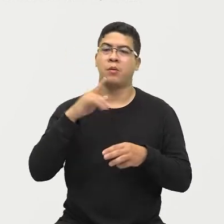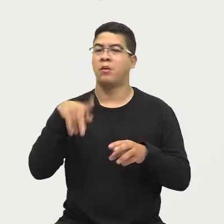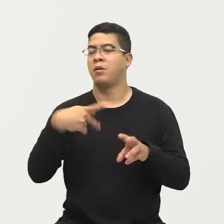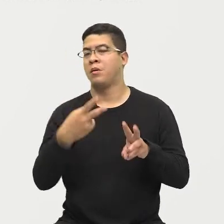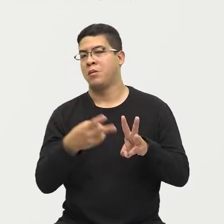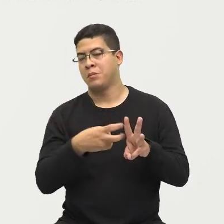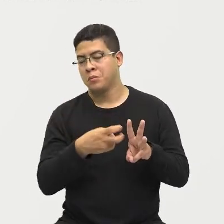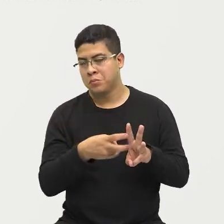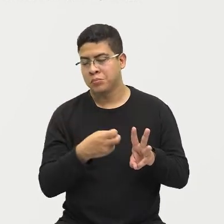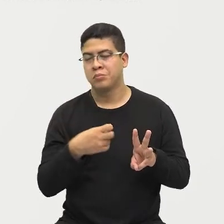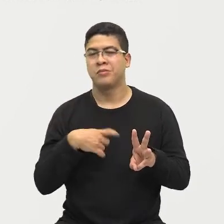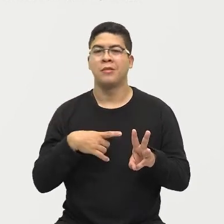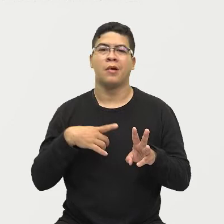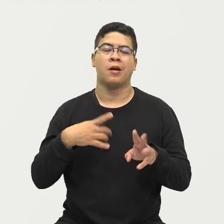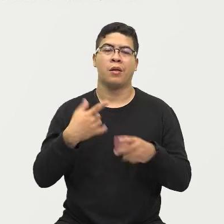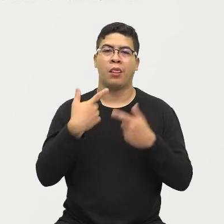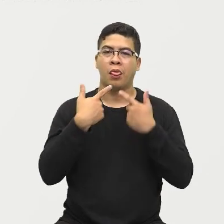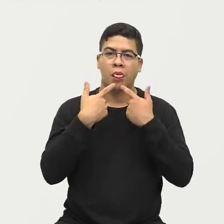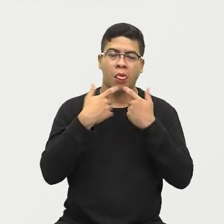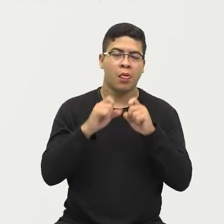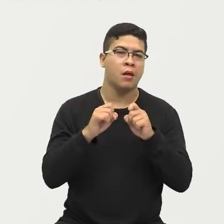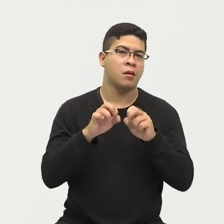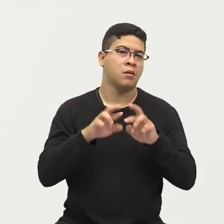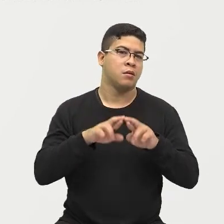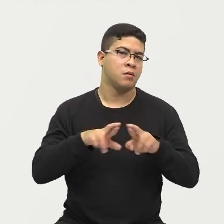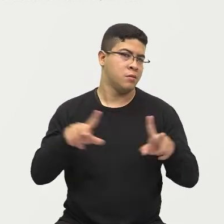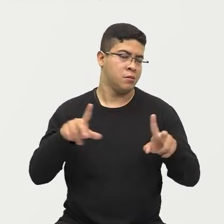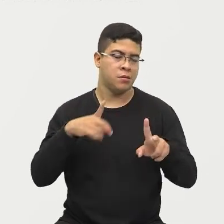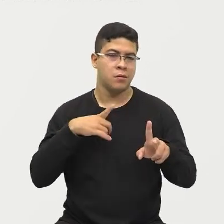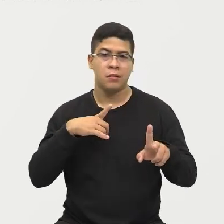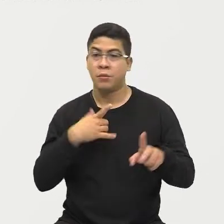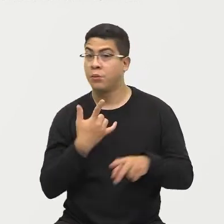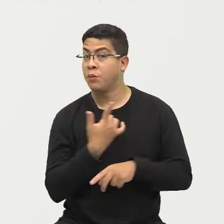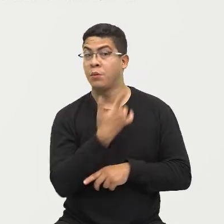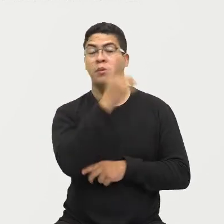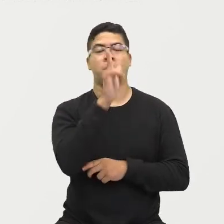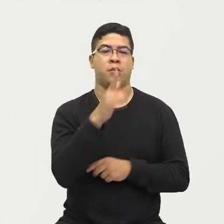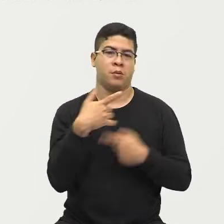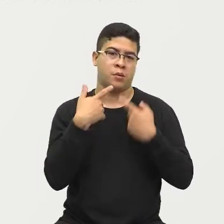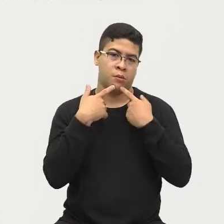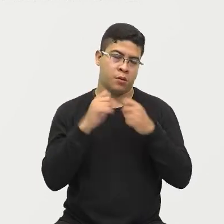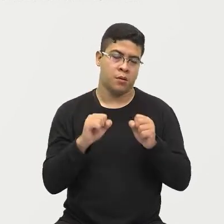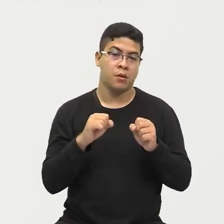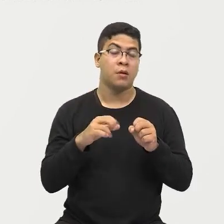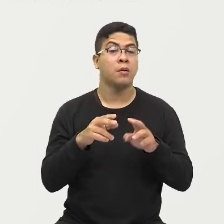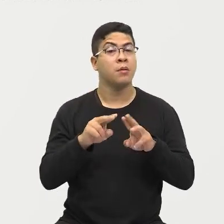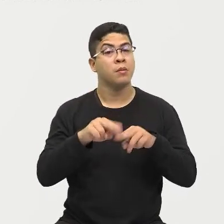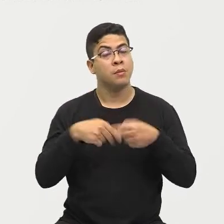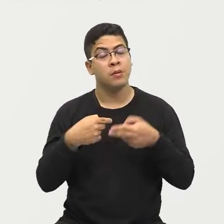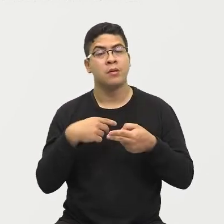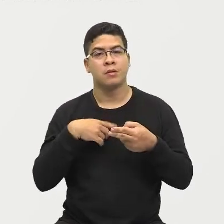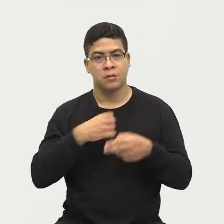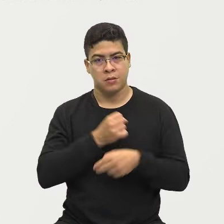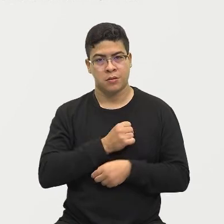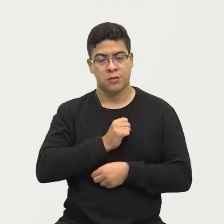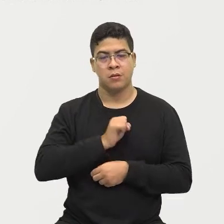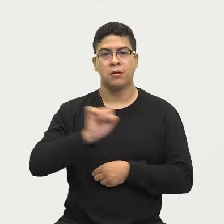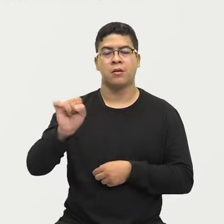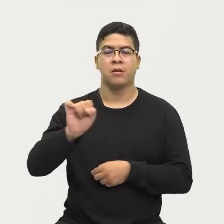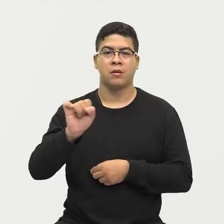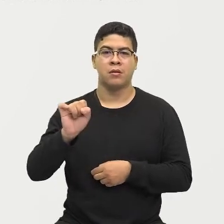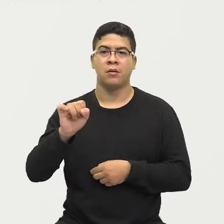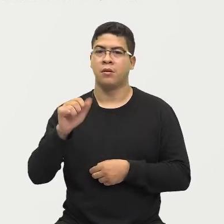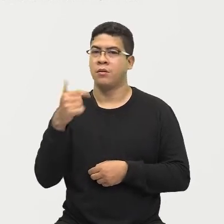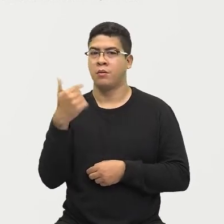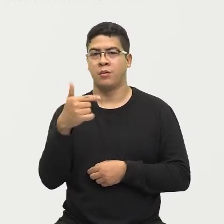índio, uma hora ele tem um sotaque, outra hora ele tem um outro sotaque. Por isso que ele é um herói